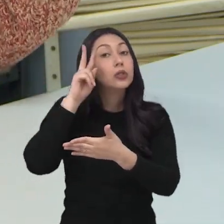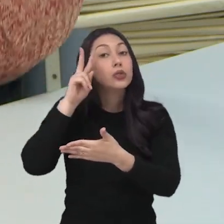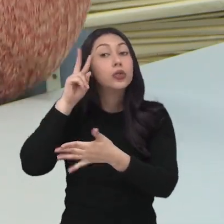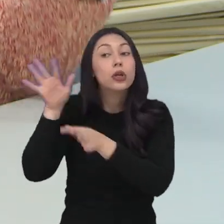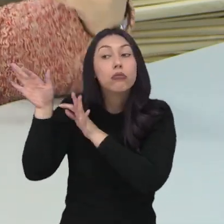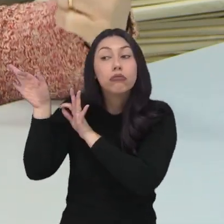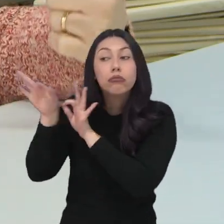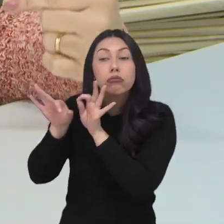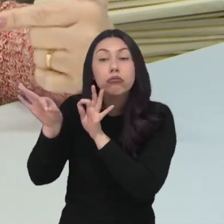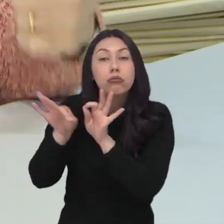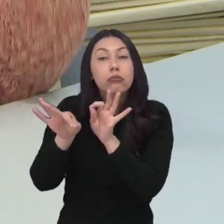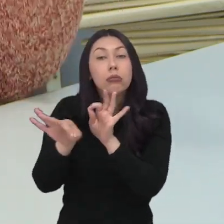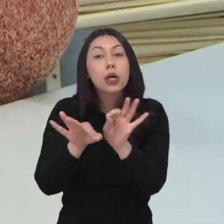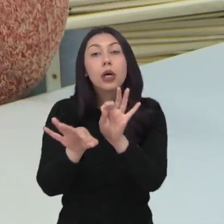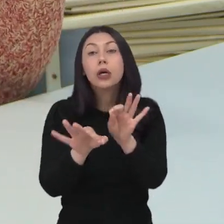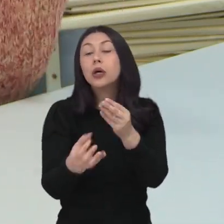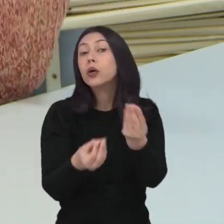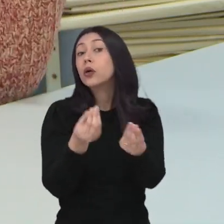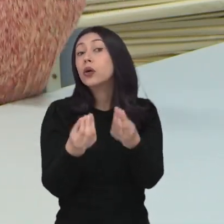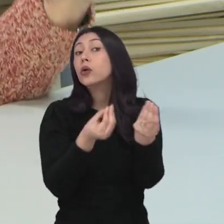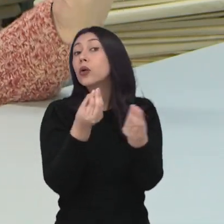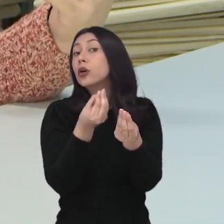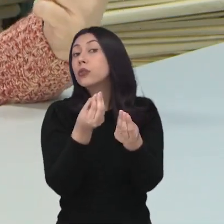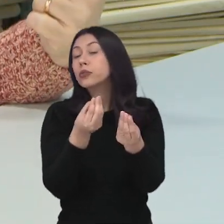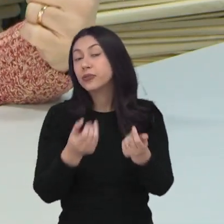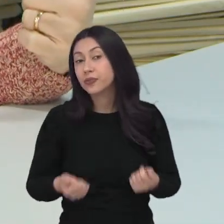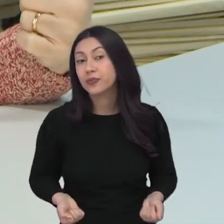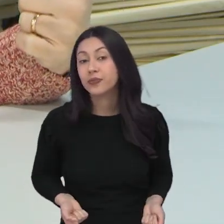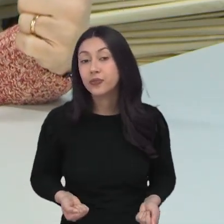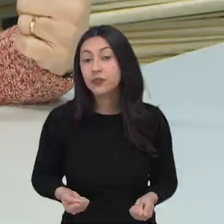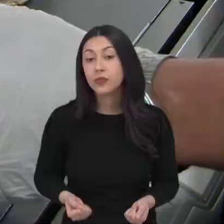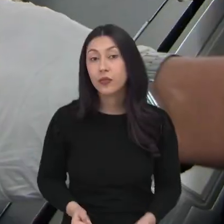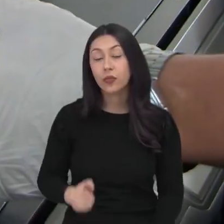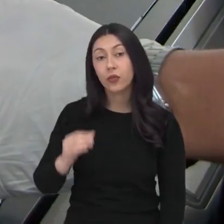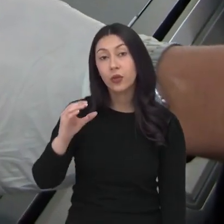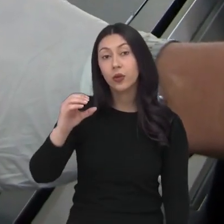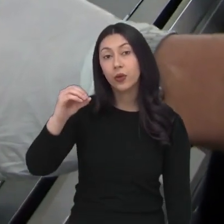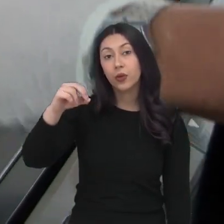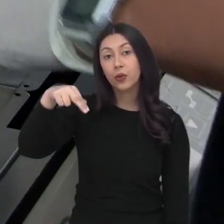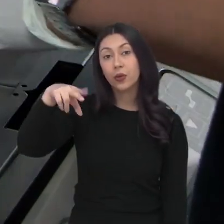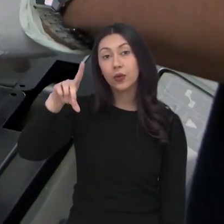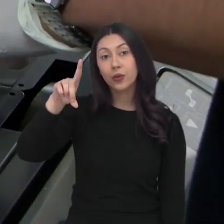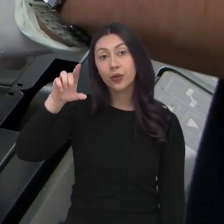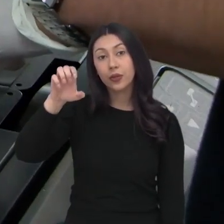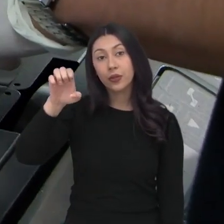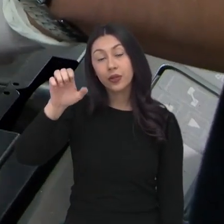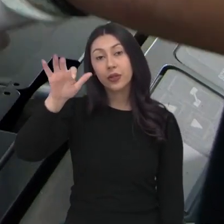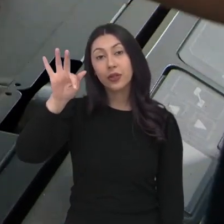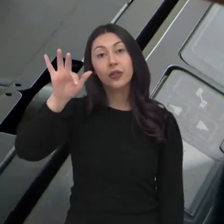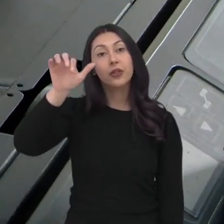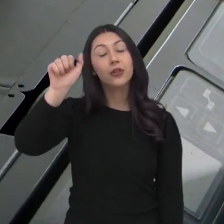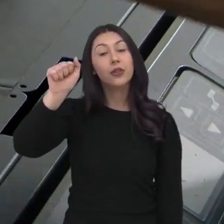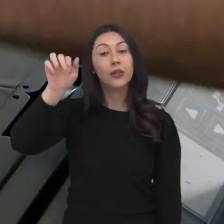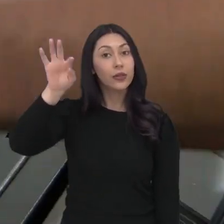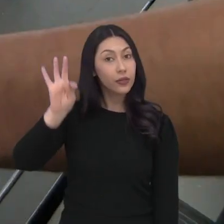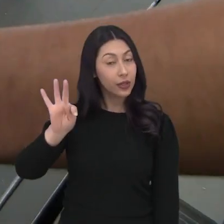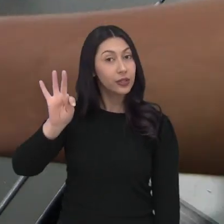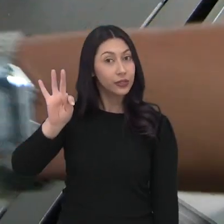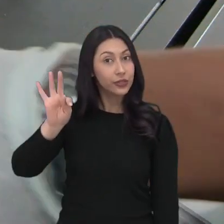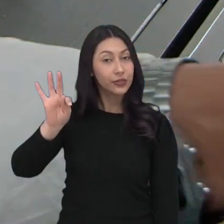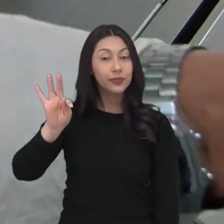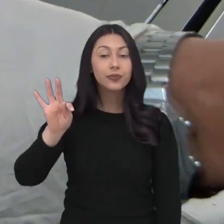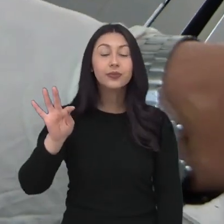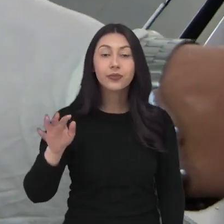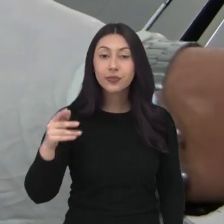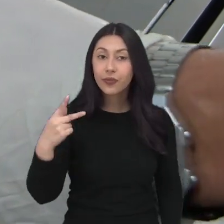nossa história foi construída antes mesmo de nascermos. O CONDEFAT, Conselho de Defesa do Patrimônio